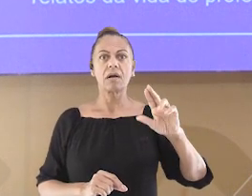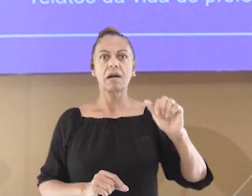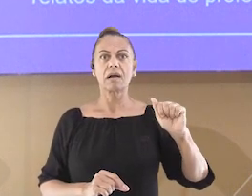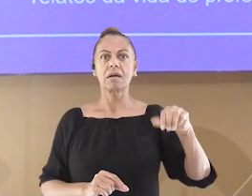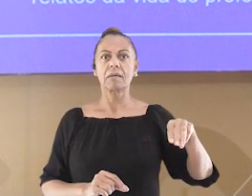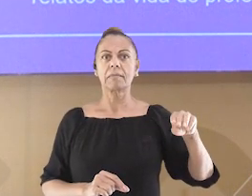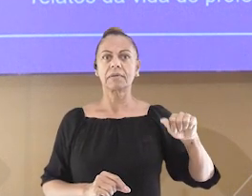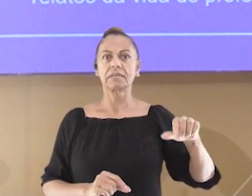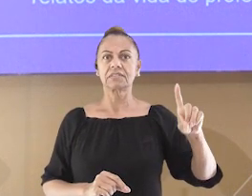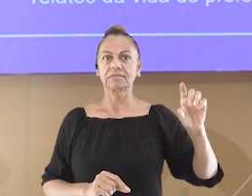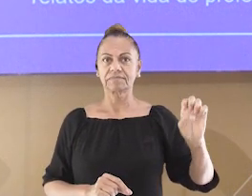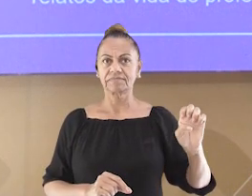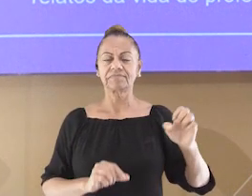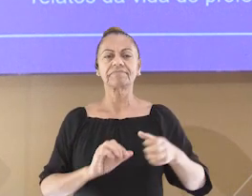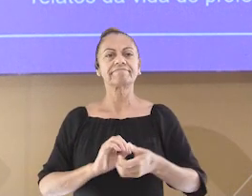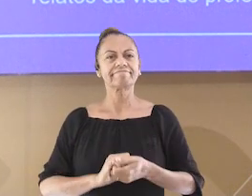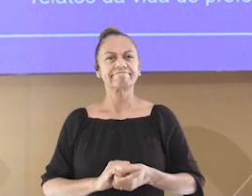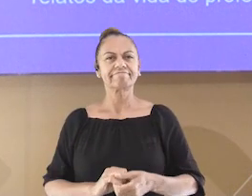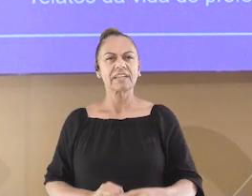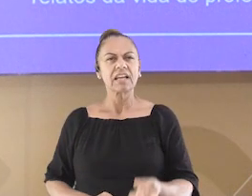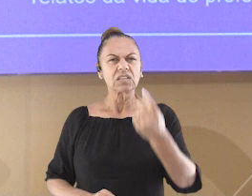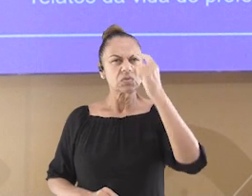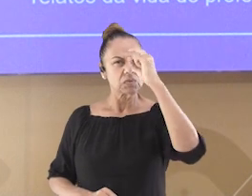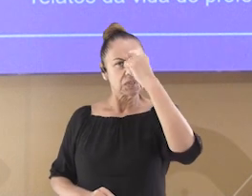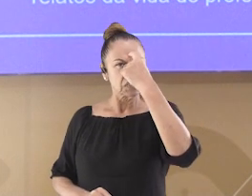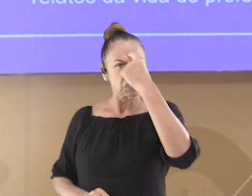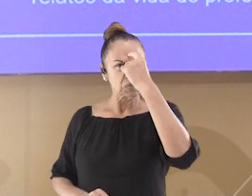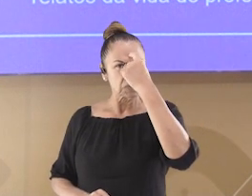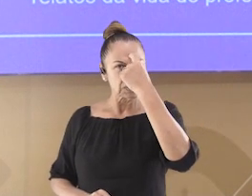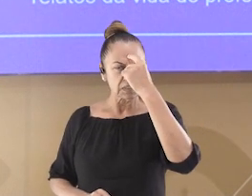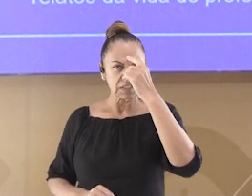da vida do profeta Muhammad.